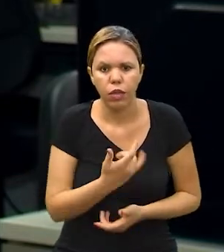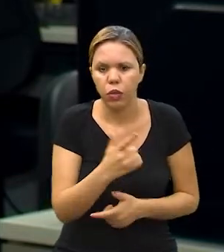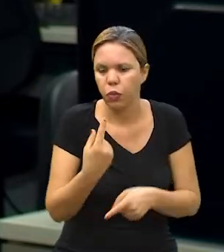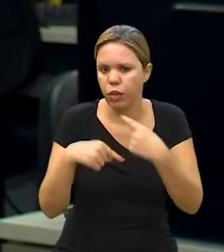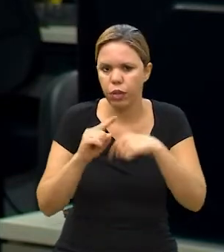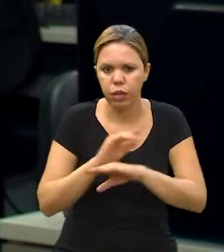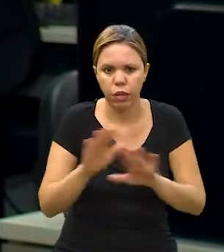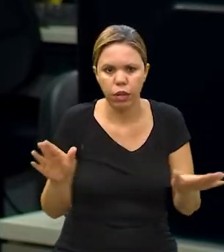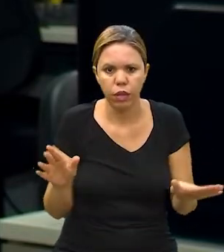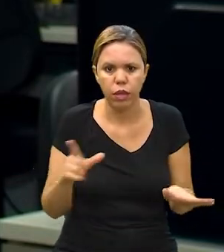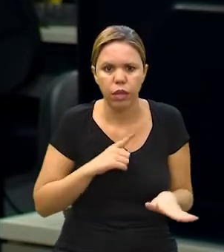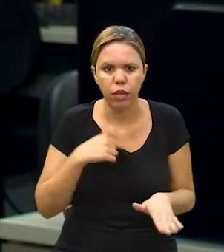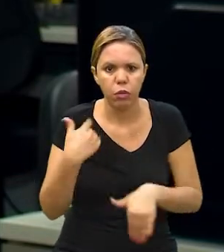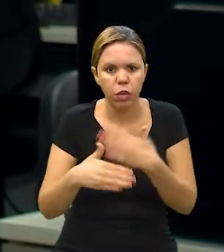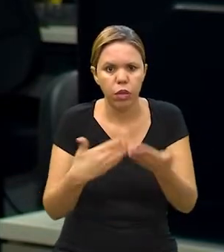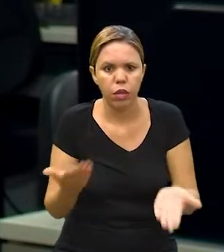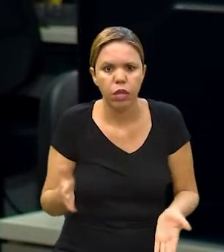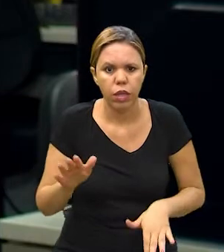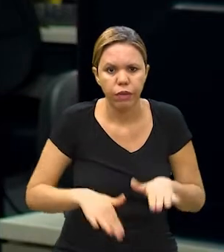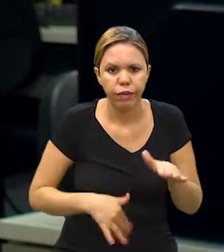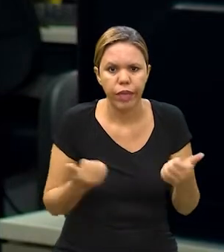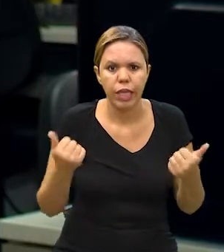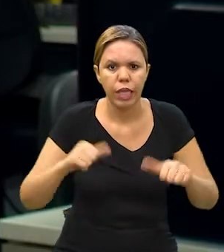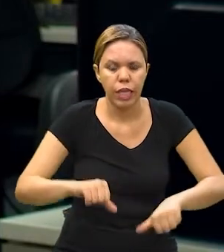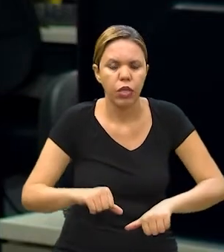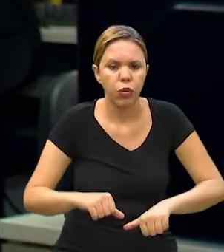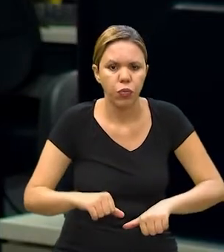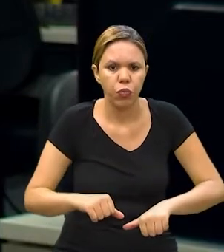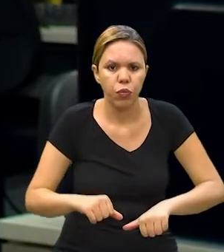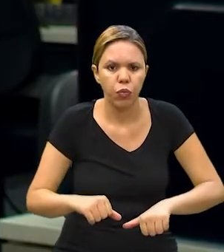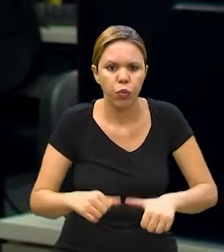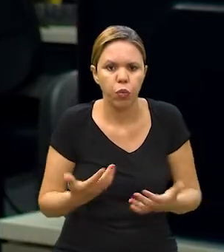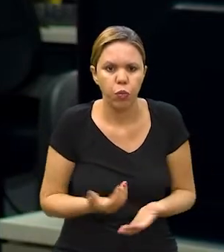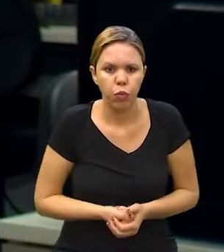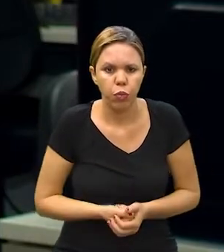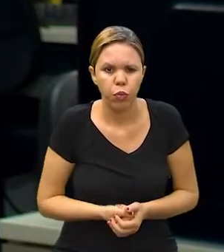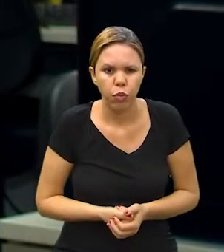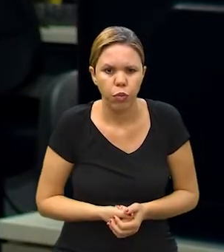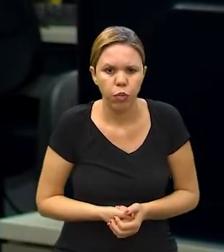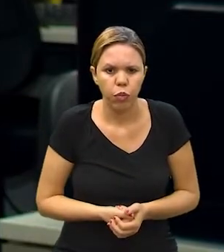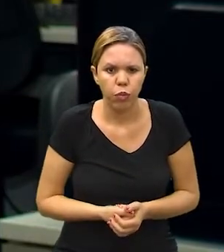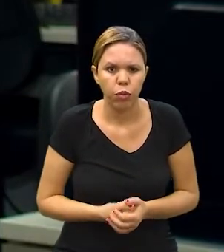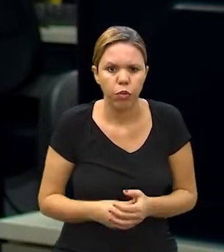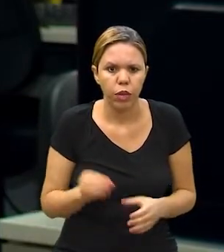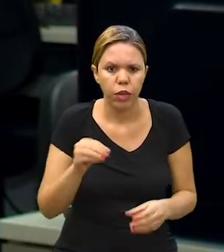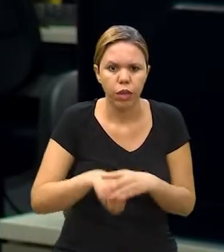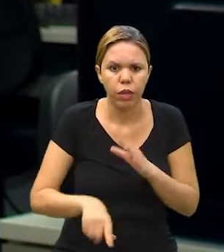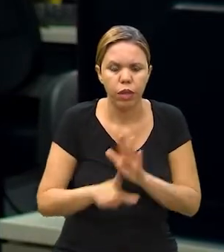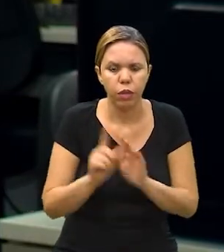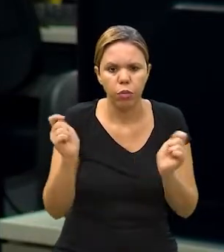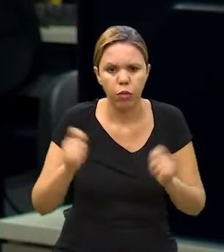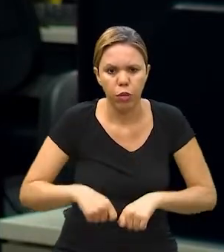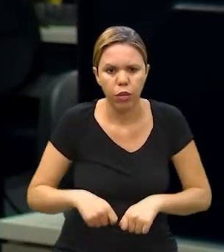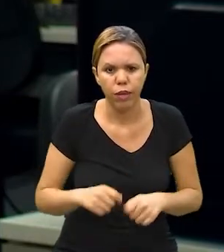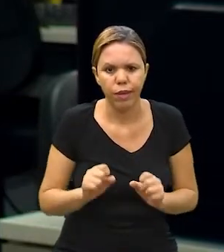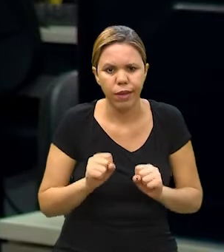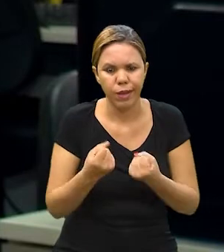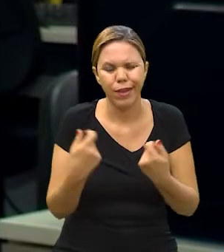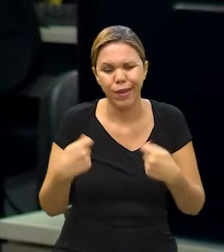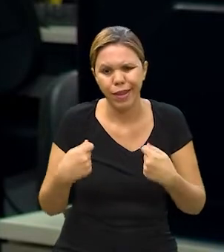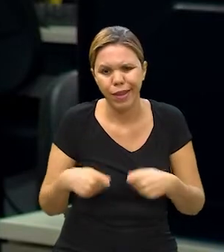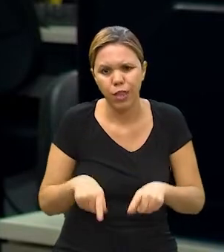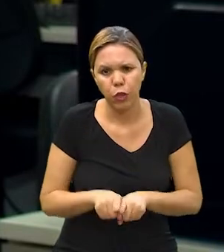sucesso. Acaba tendo uma consequência, às vezes muito negativa, que no intuito legítimo e absolutamente defensável,